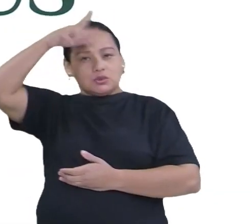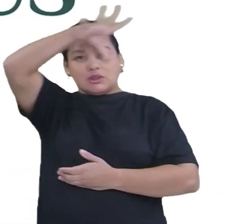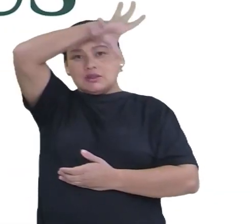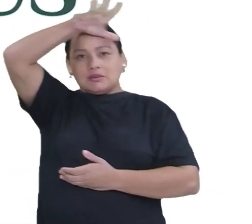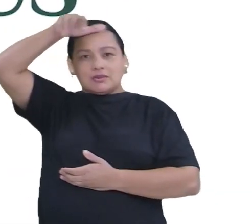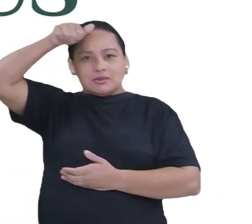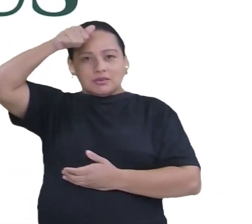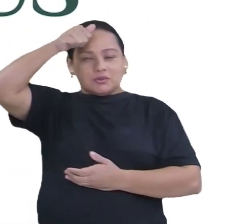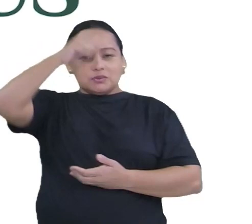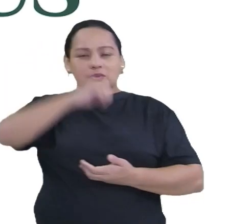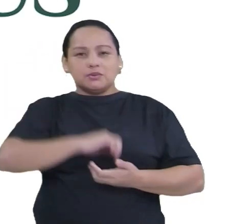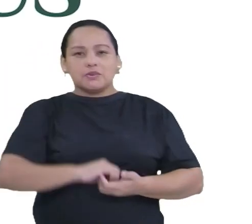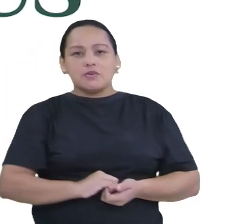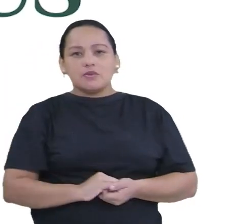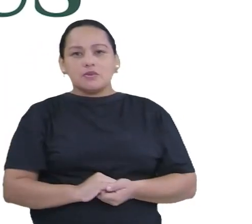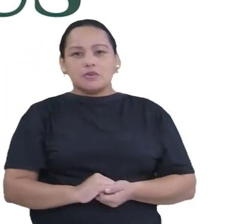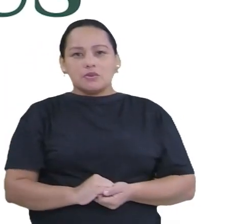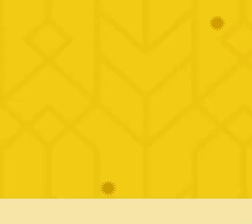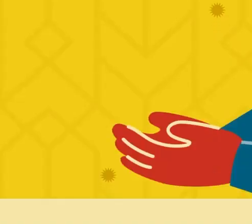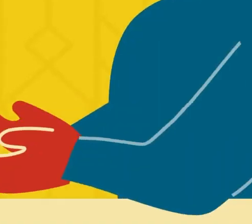Manaus.